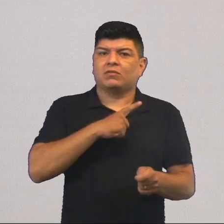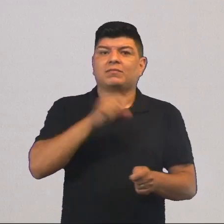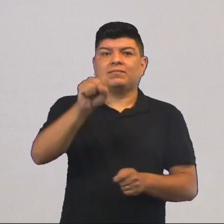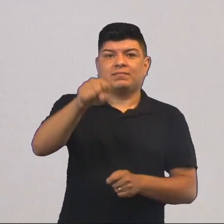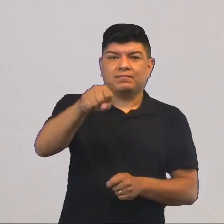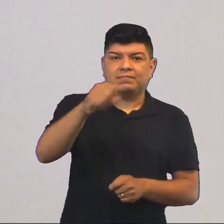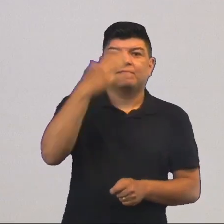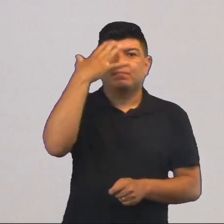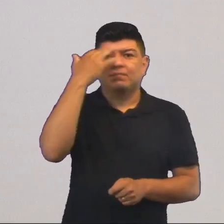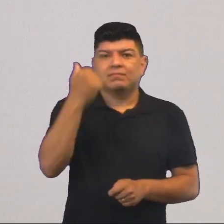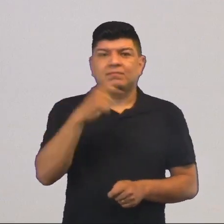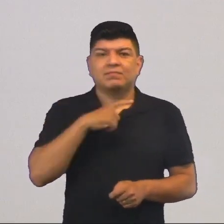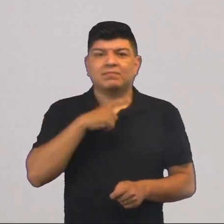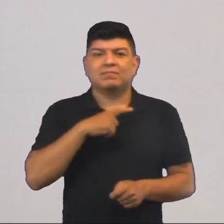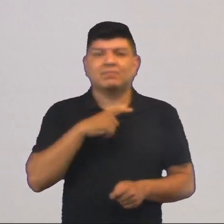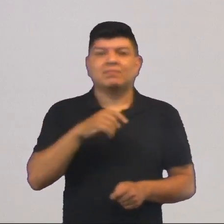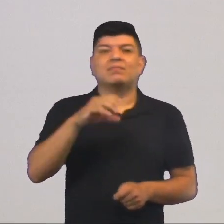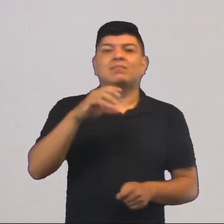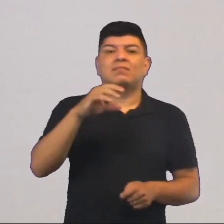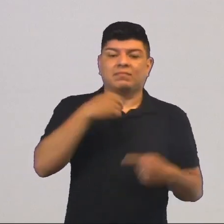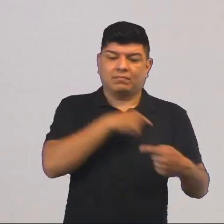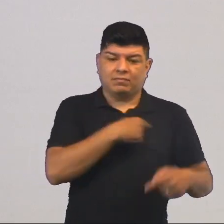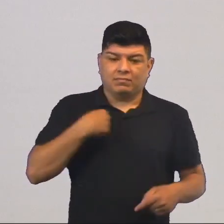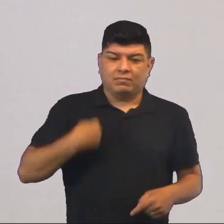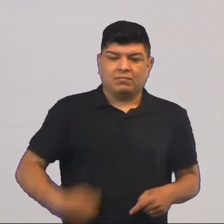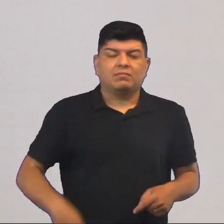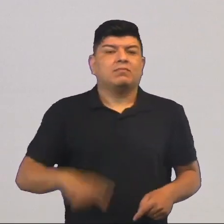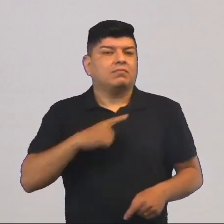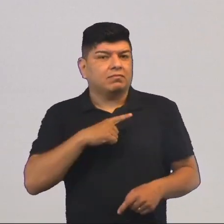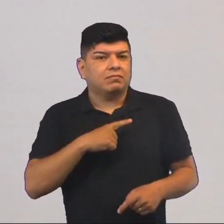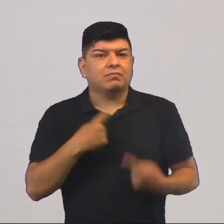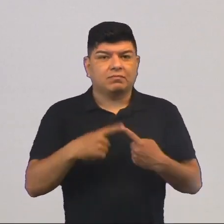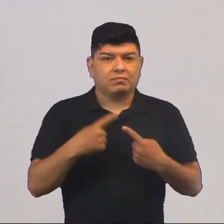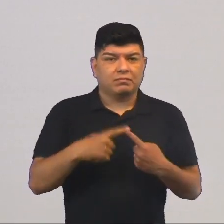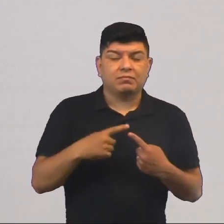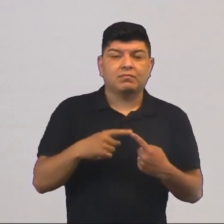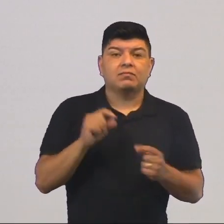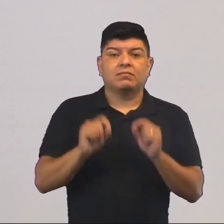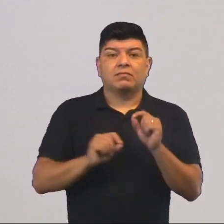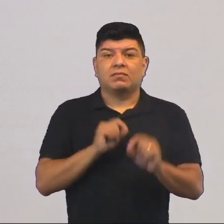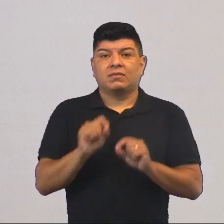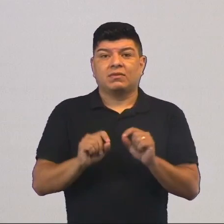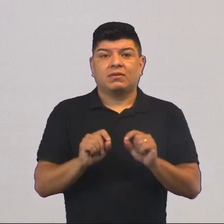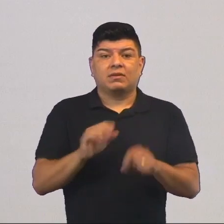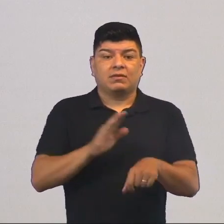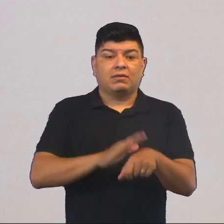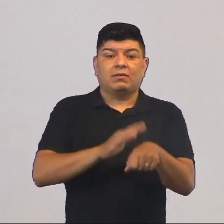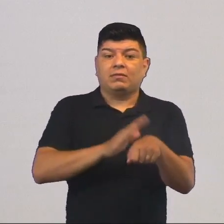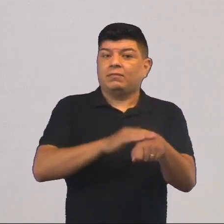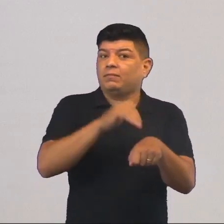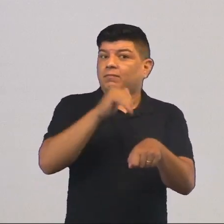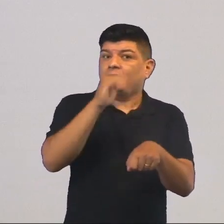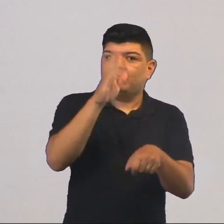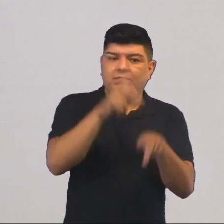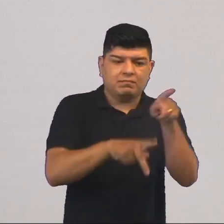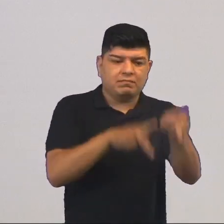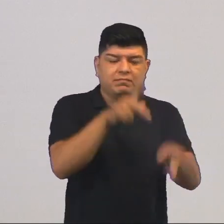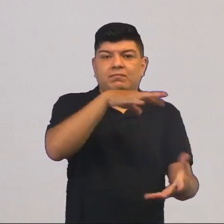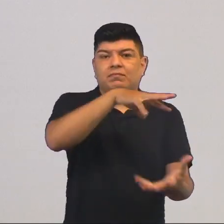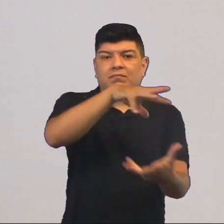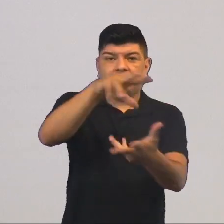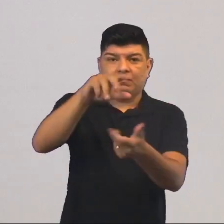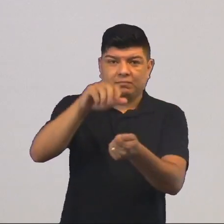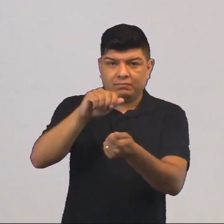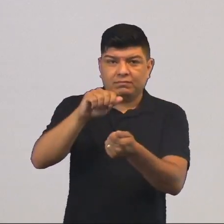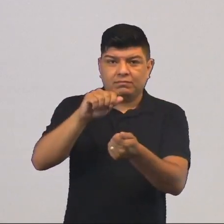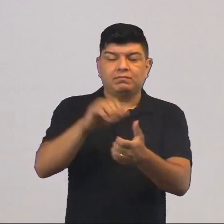Sim, nós sabemos que a China tem controle de natalidade justamente por ter a maior população do mundo.